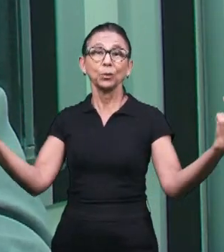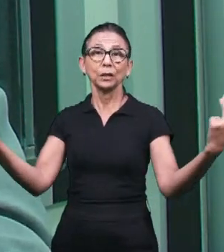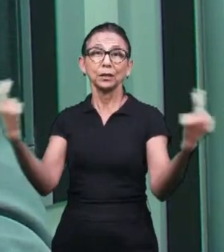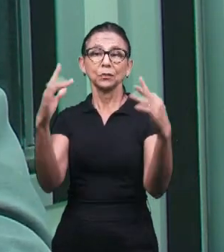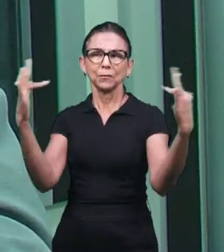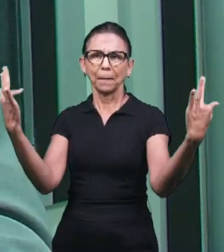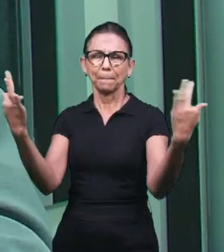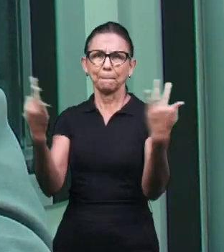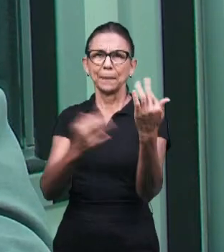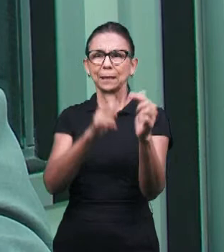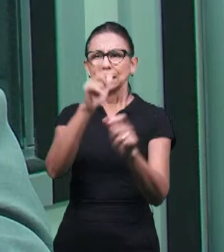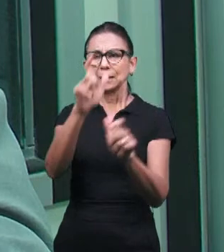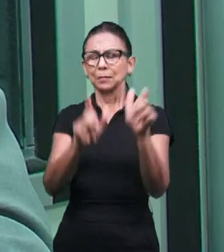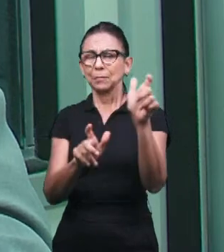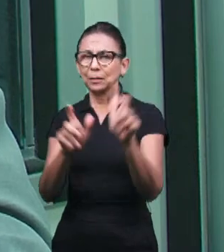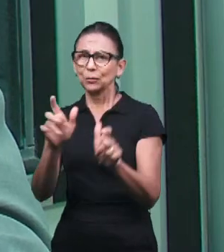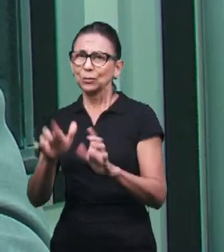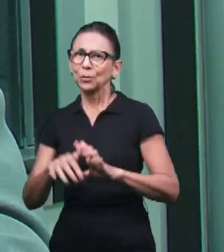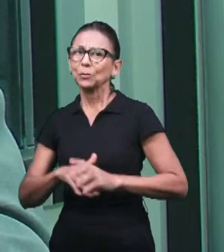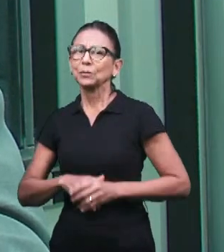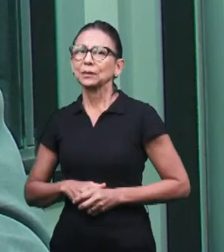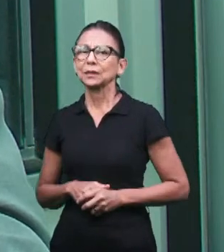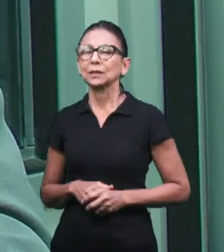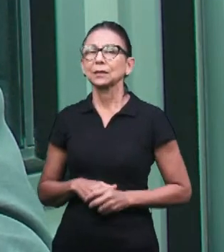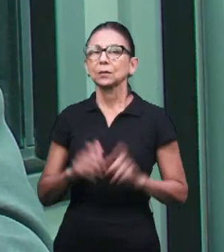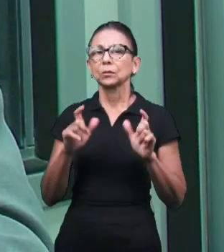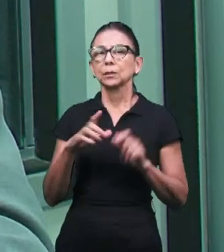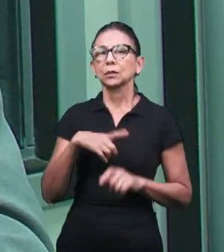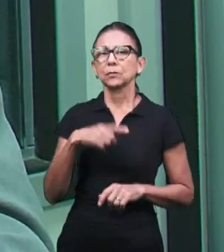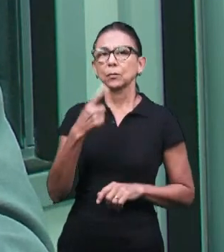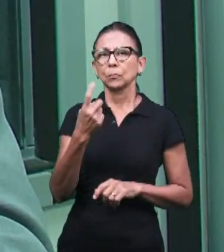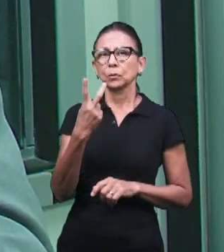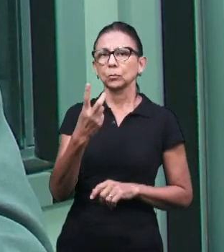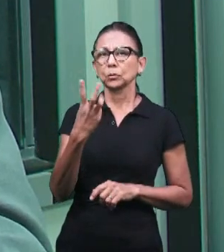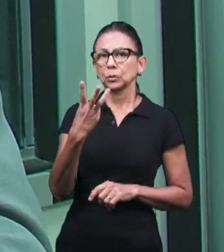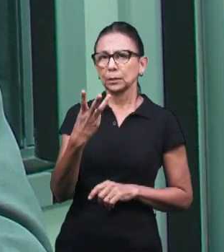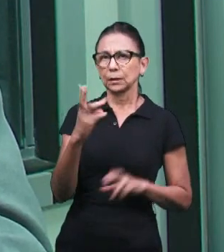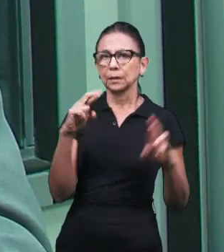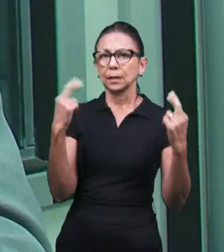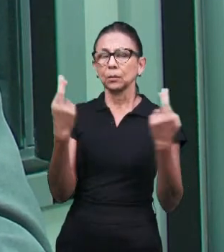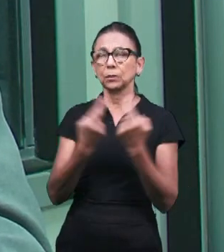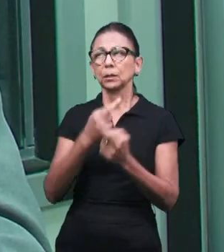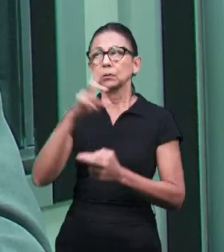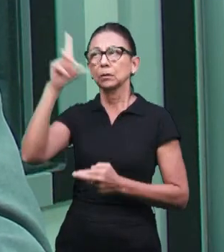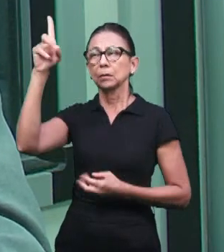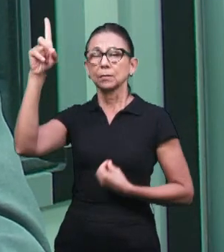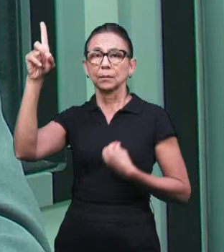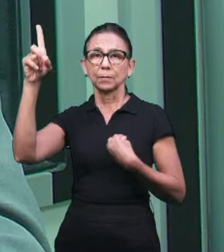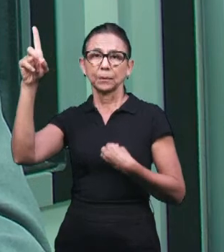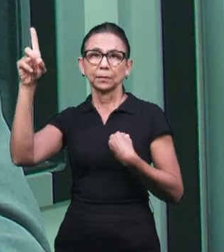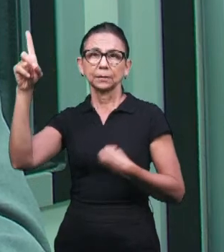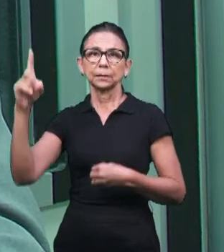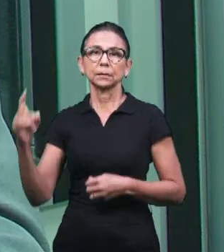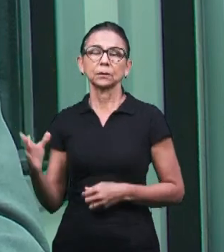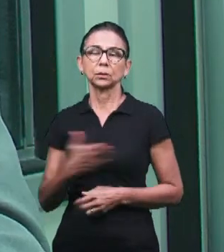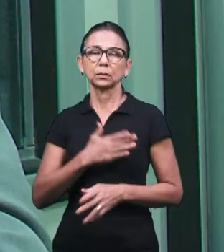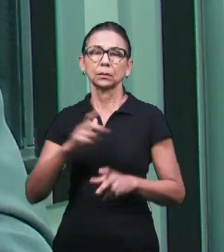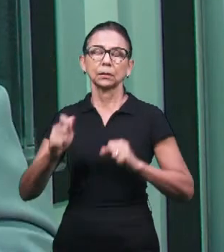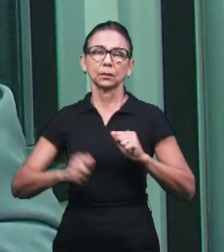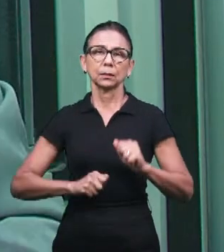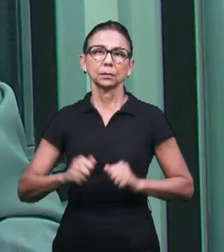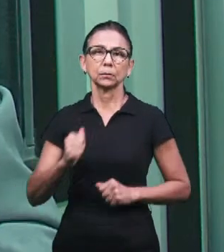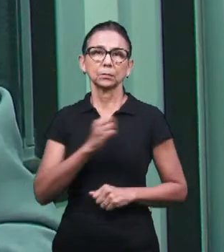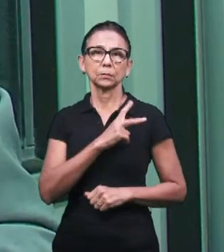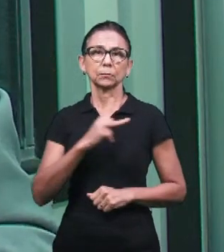onde estiver 2 ou 3 reunidos, eu também ali estarei. A mensagem estará no livro de Atos dos Apóstolos,